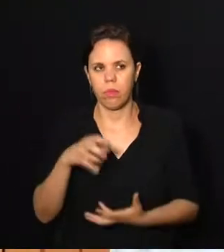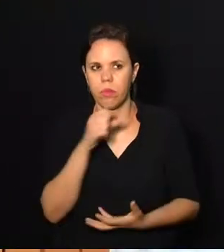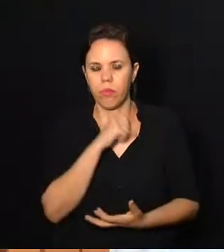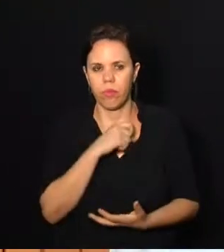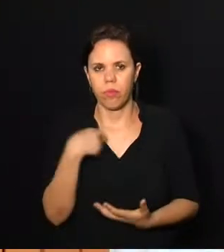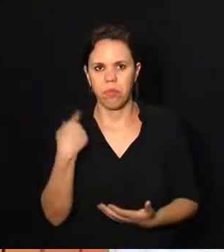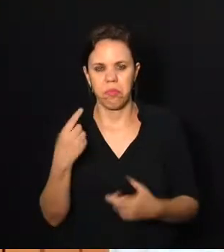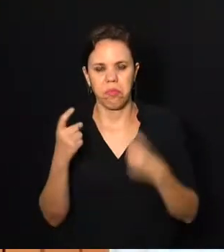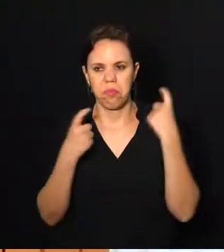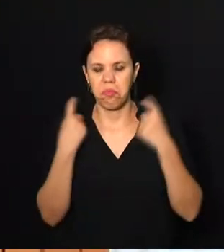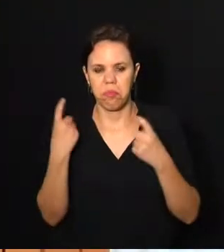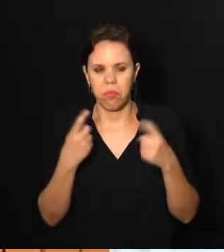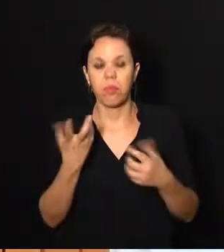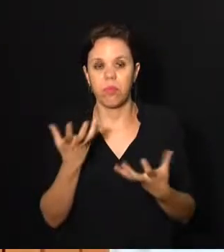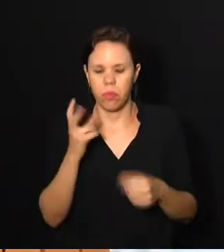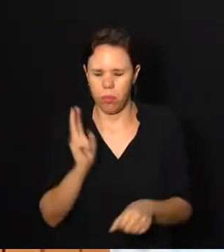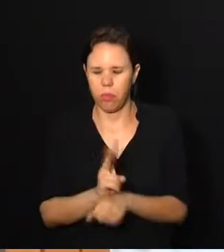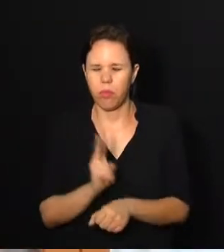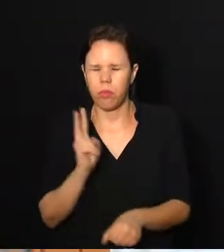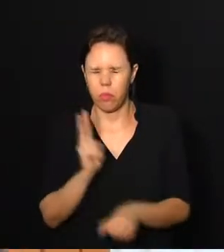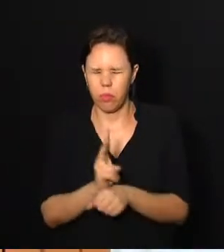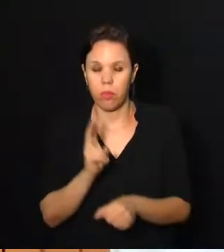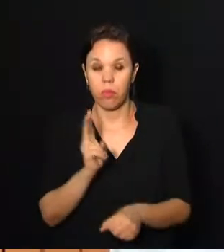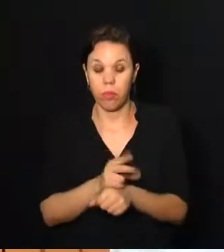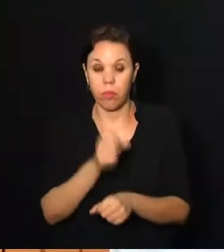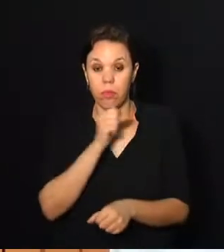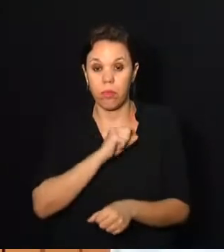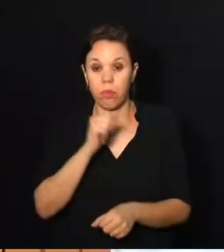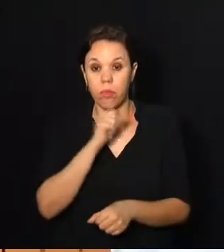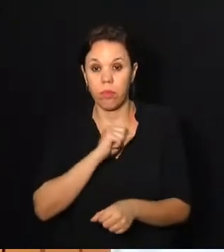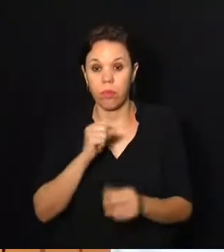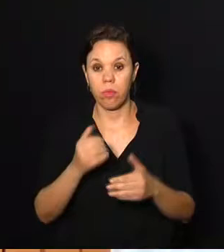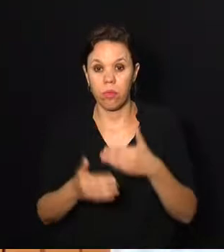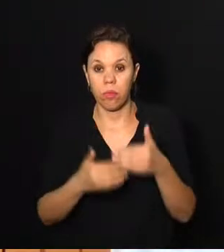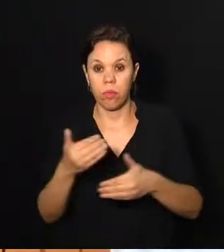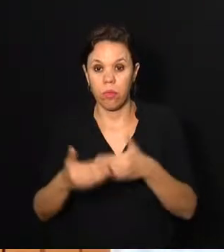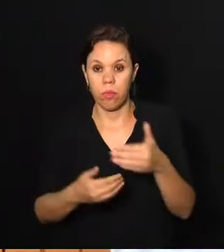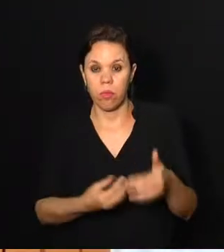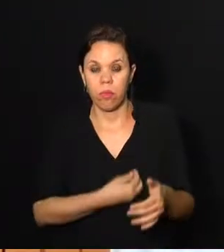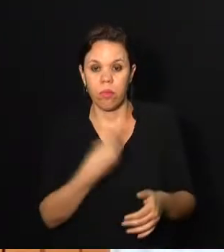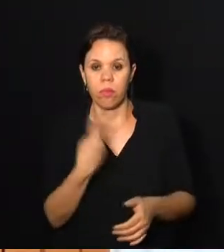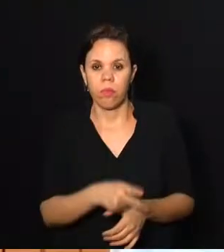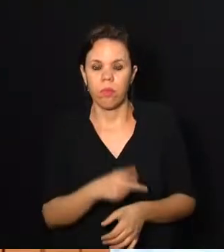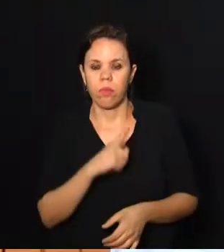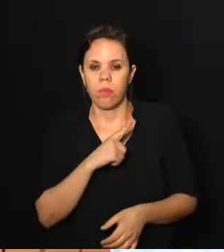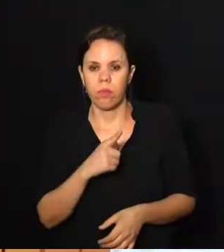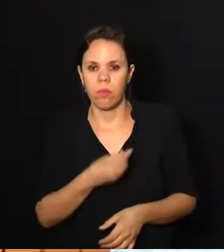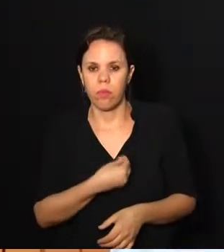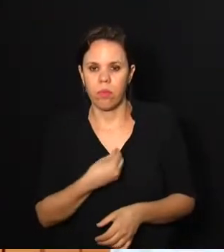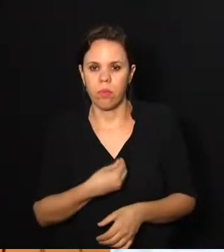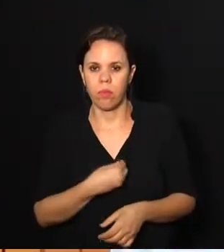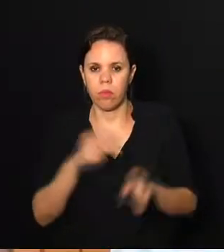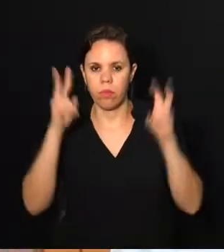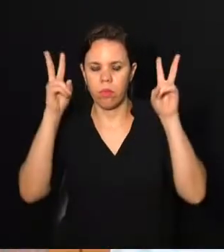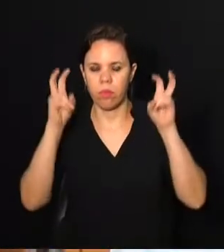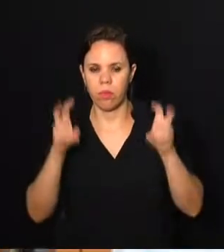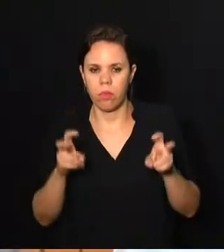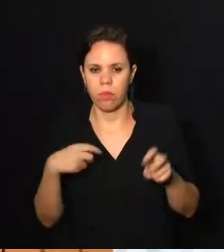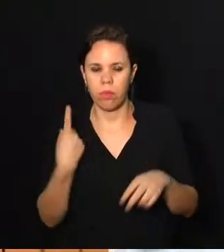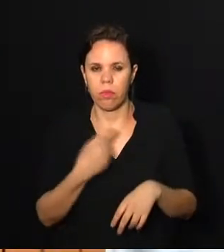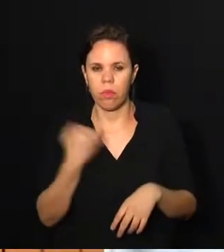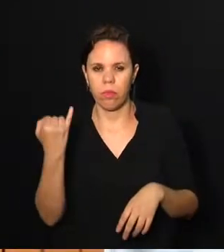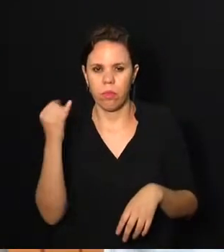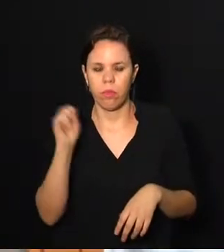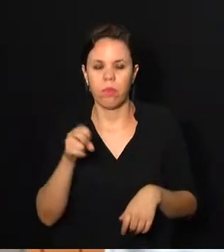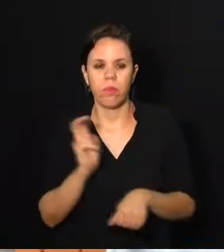O que nós queremos é o cuidado do idoso, independente da fase que ele está. Né? Essa terminologia para nós é importante, não, mas está